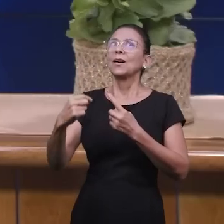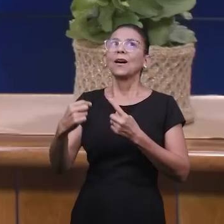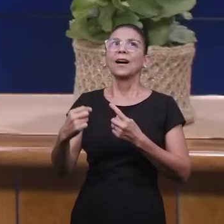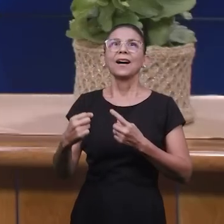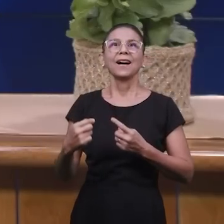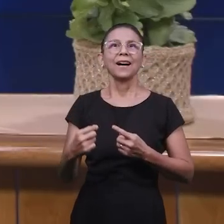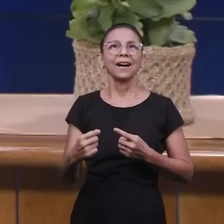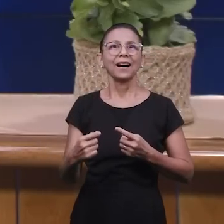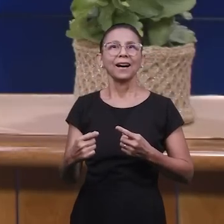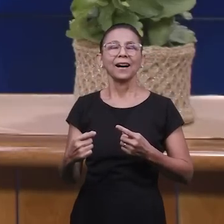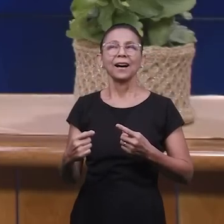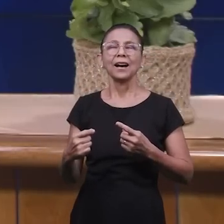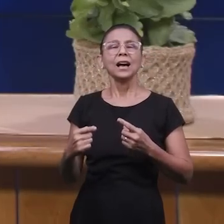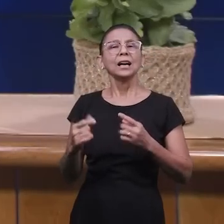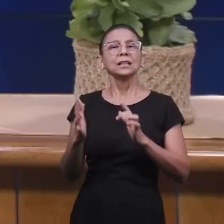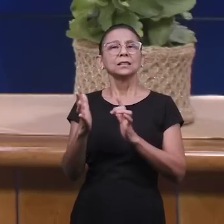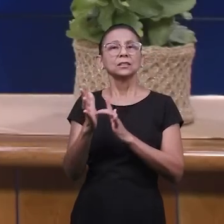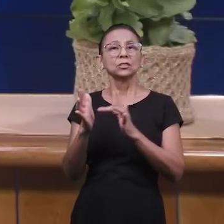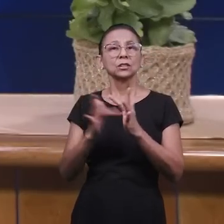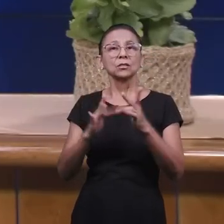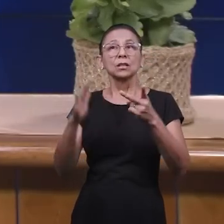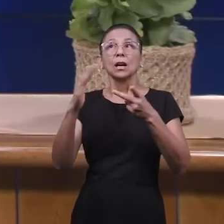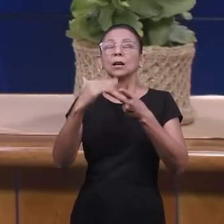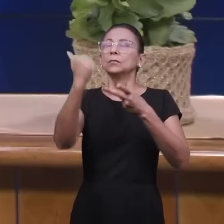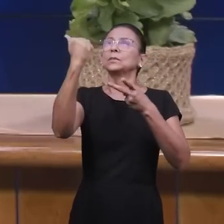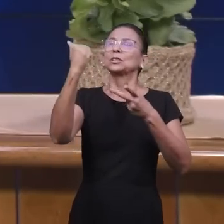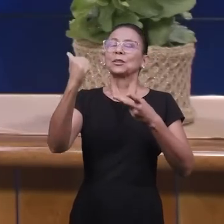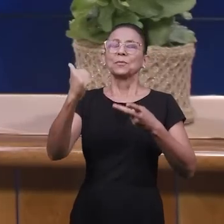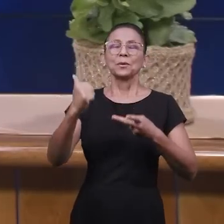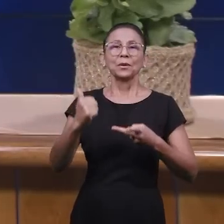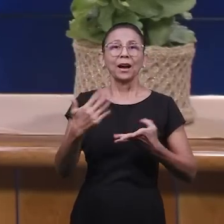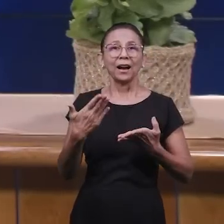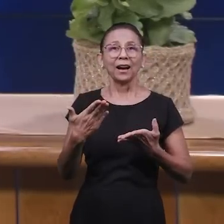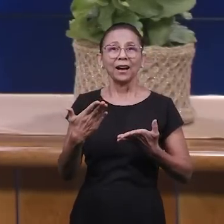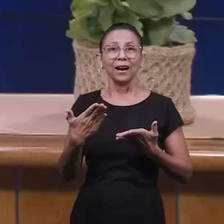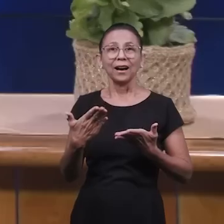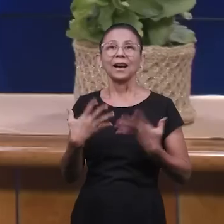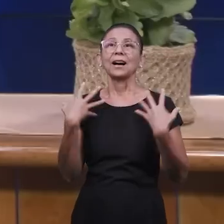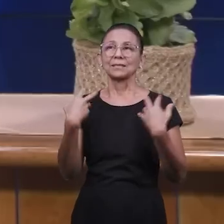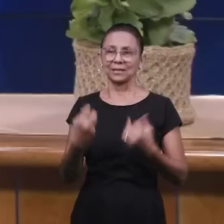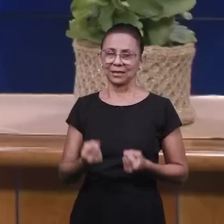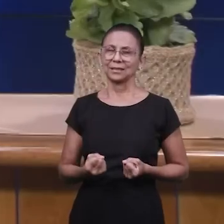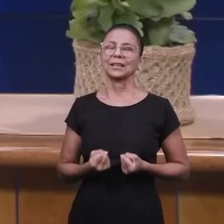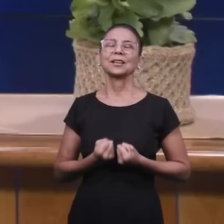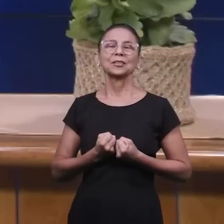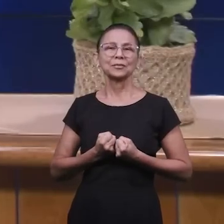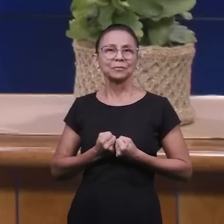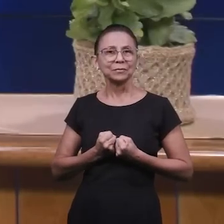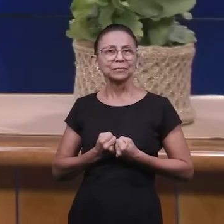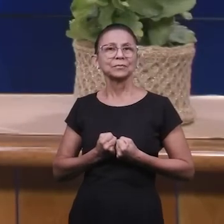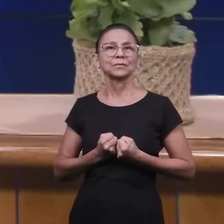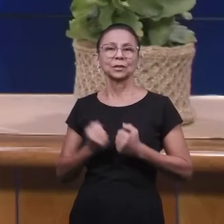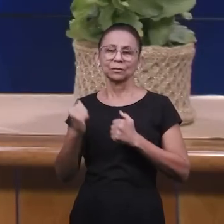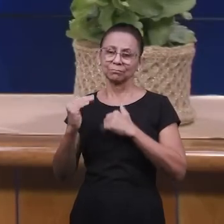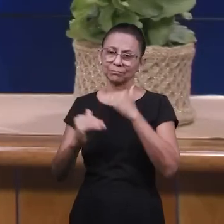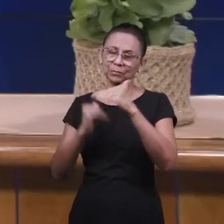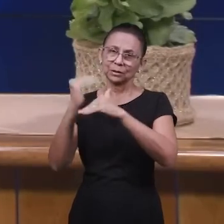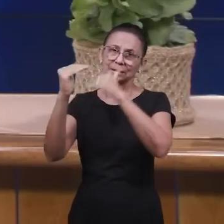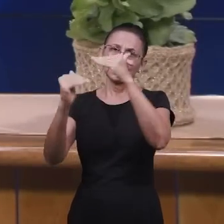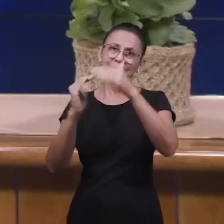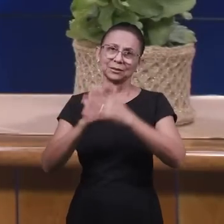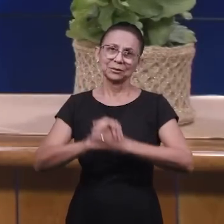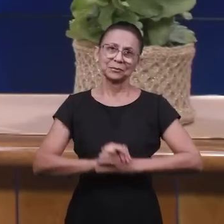outra forma. A eleição é nele, como diz a palavra do Senhor, como também nos elegeu nele antes da fundação do